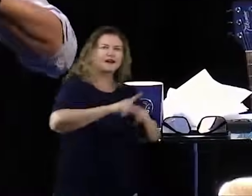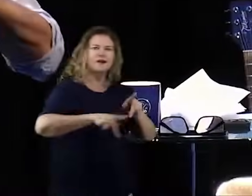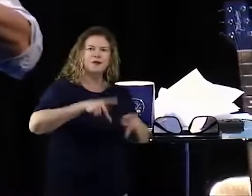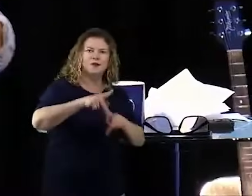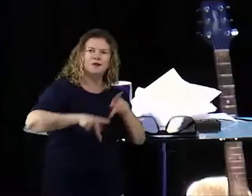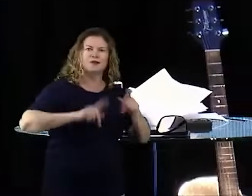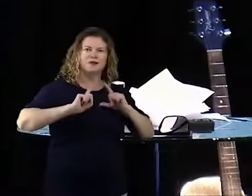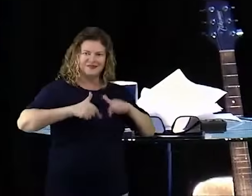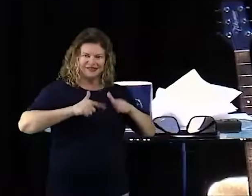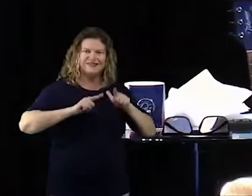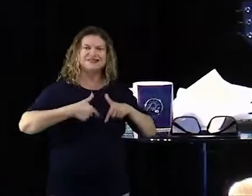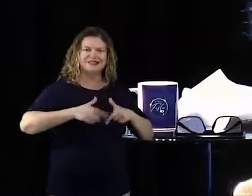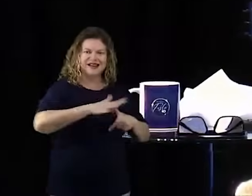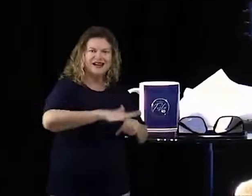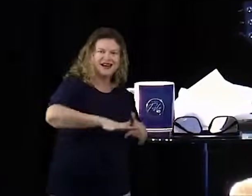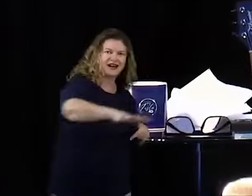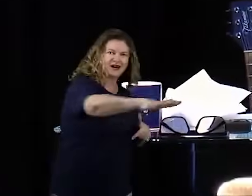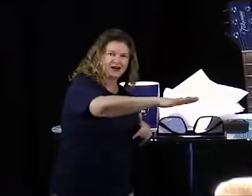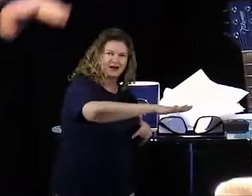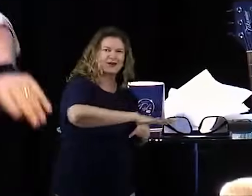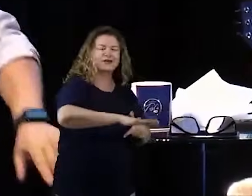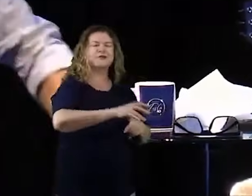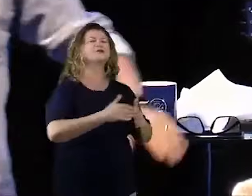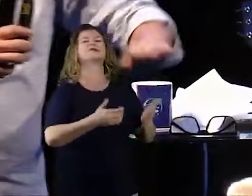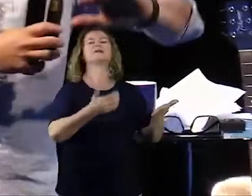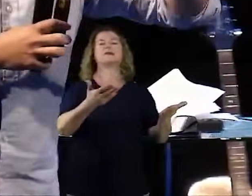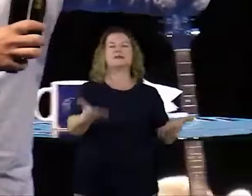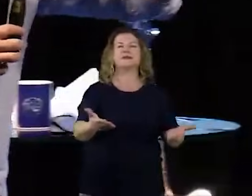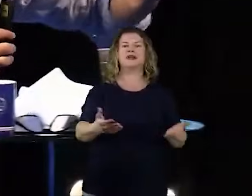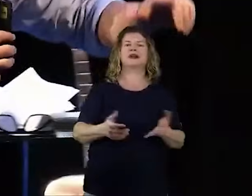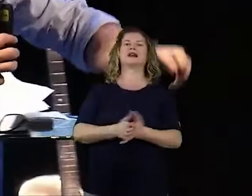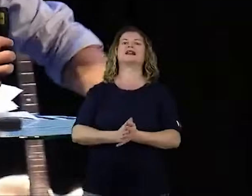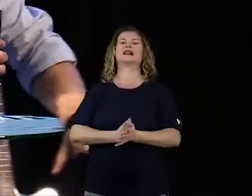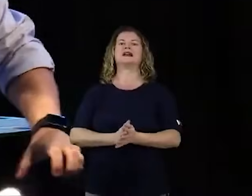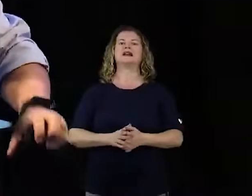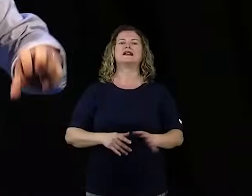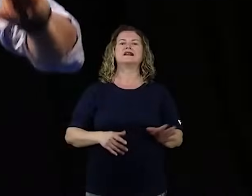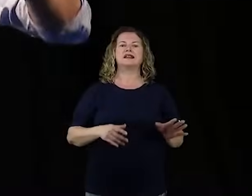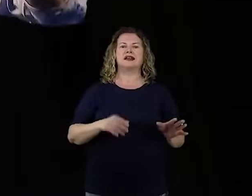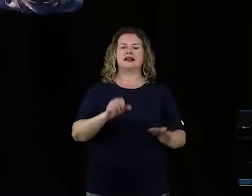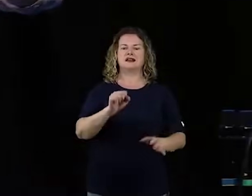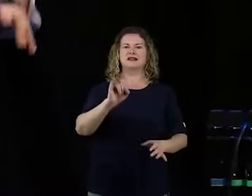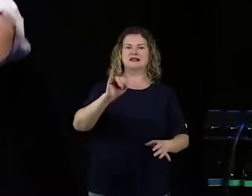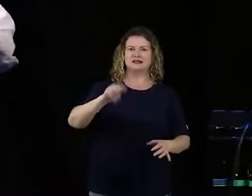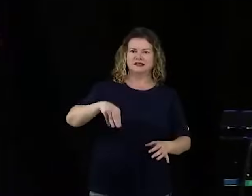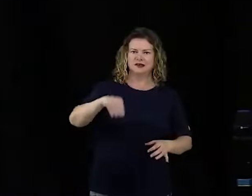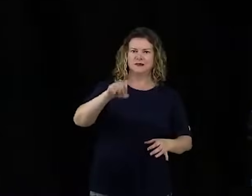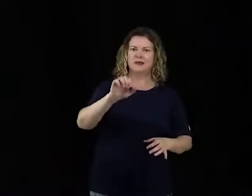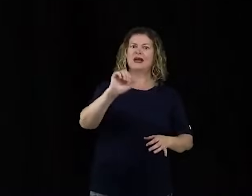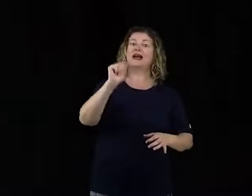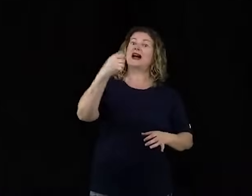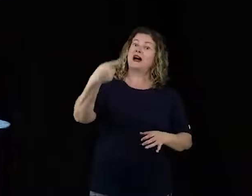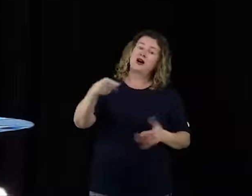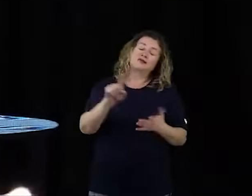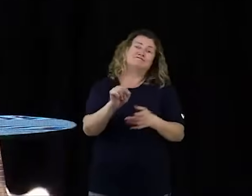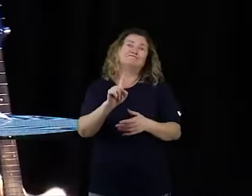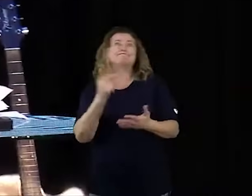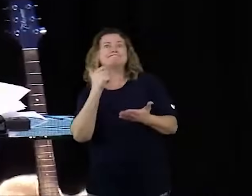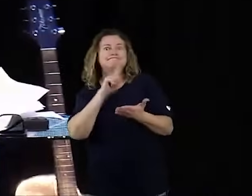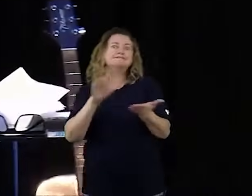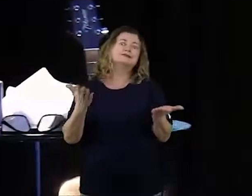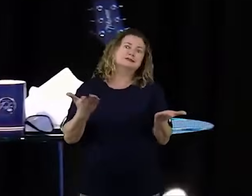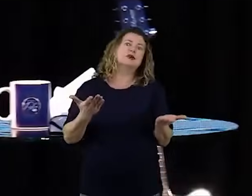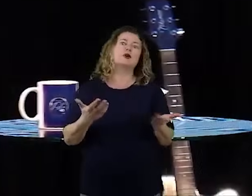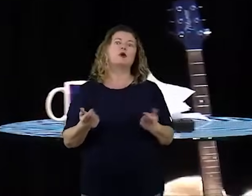lançou Aliás ele não lançou sobre Simeão foi o único que ficou sem bênção por causa da bobagem que ele fez mas sobre Ruben sobre Levi sobre